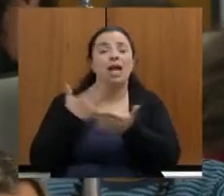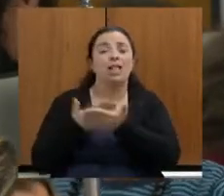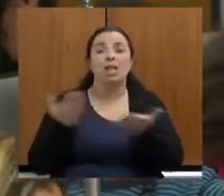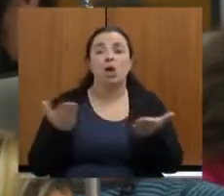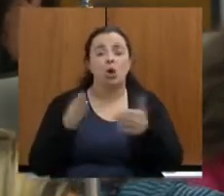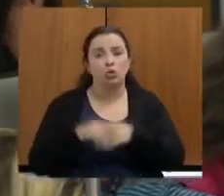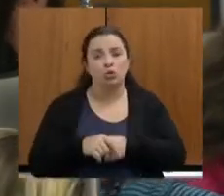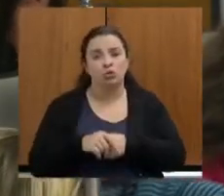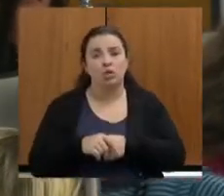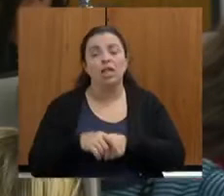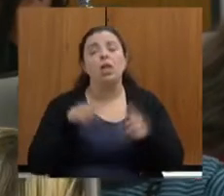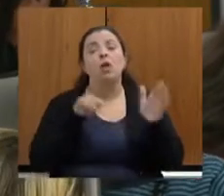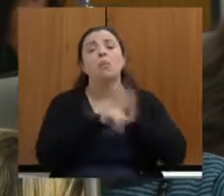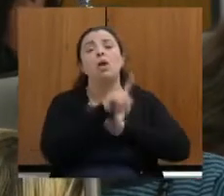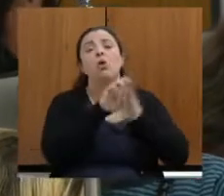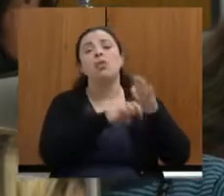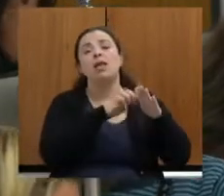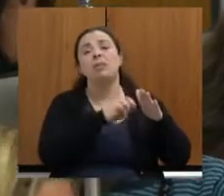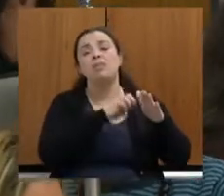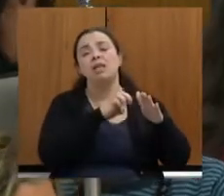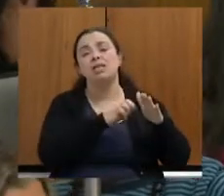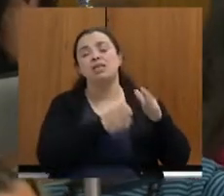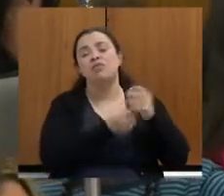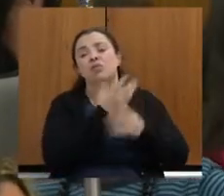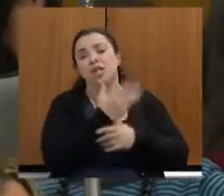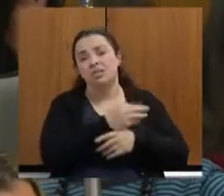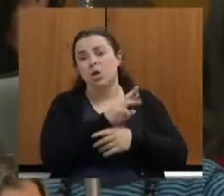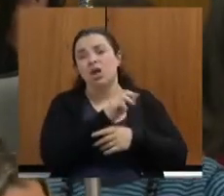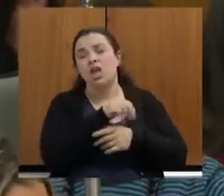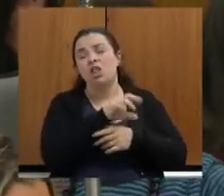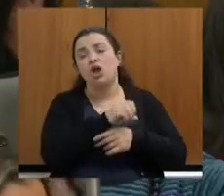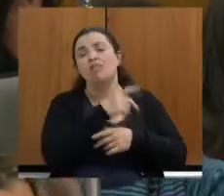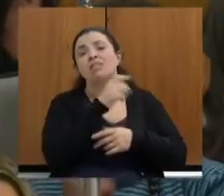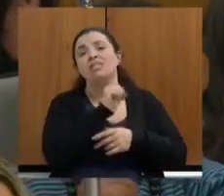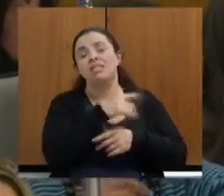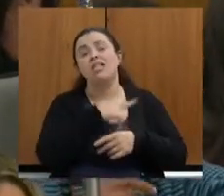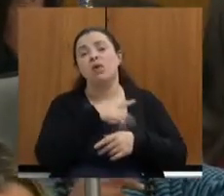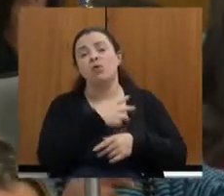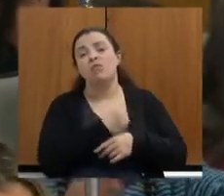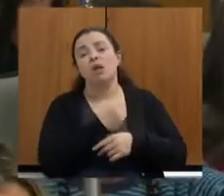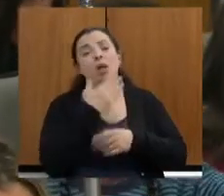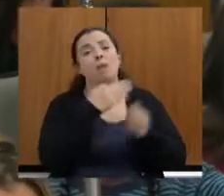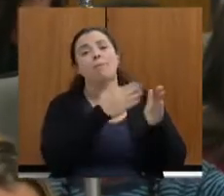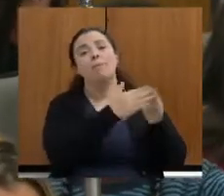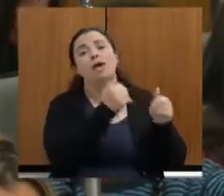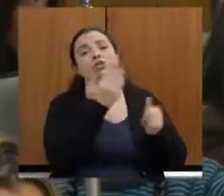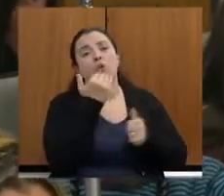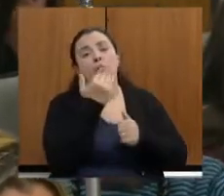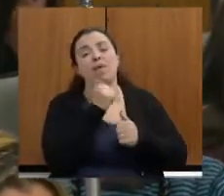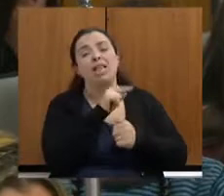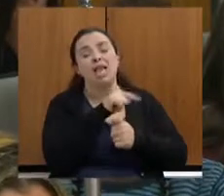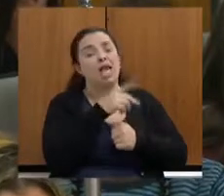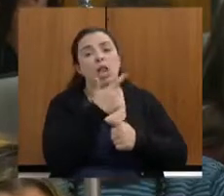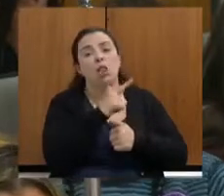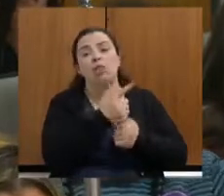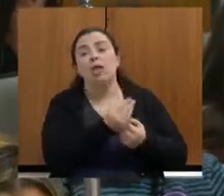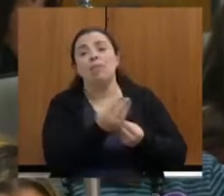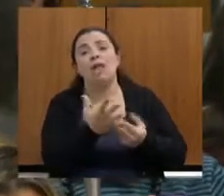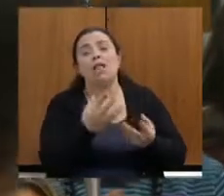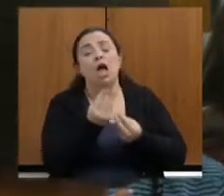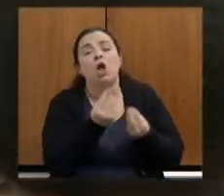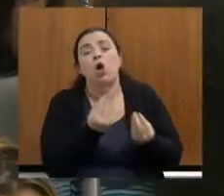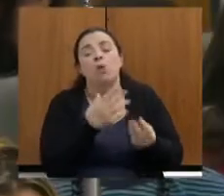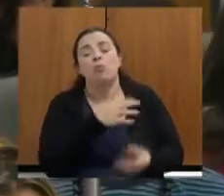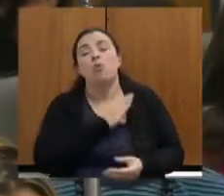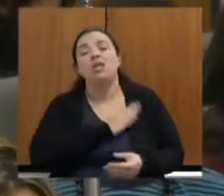um filho dela perna sustento para comer de um levante né é mostrar que nossos direitos somos iguais não é pagar para mim não pagar para ela que